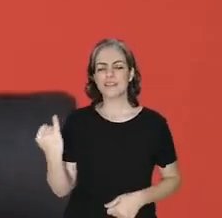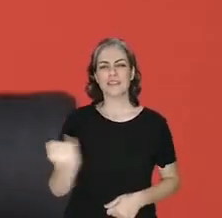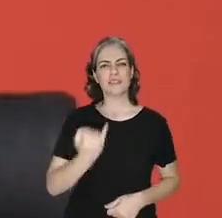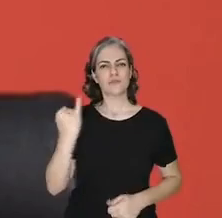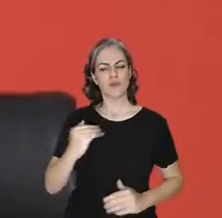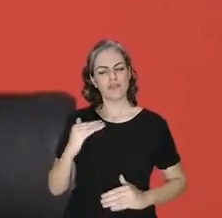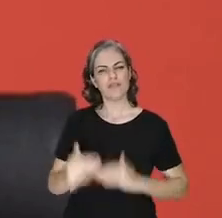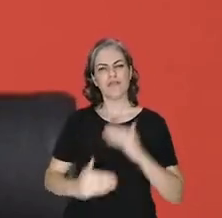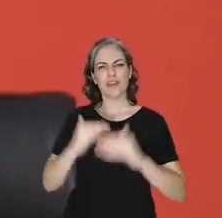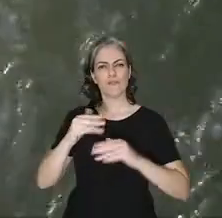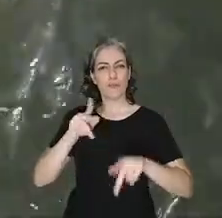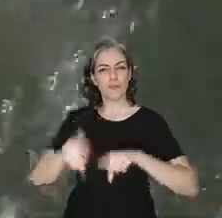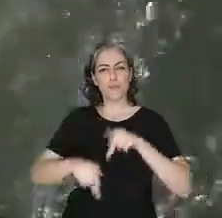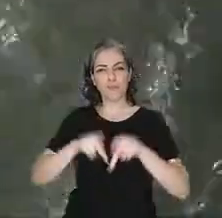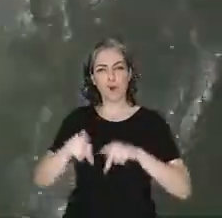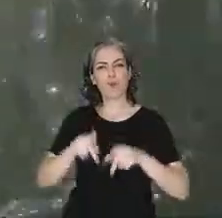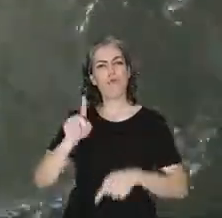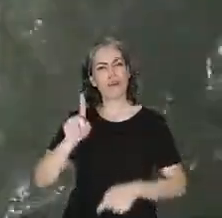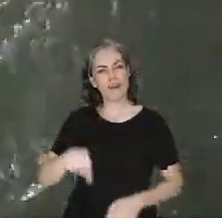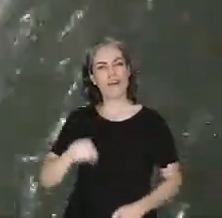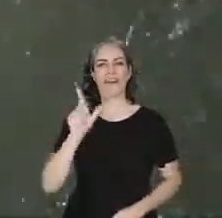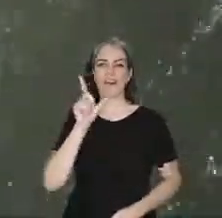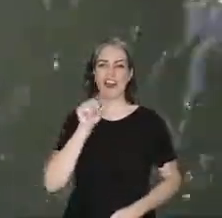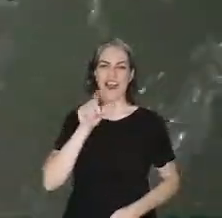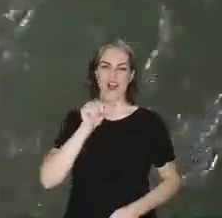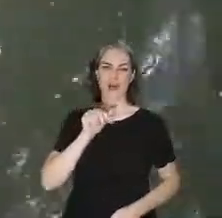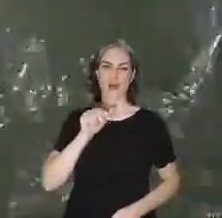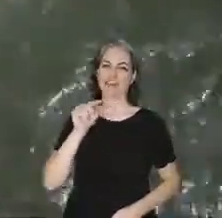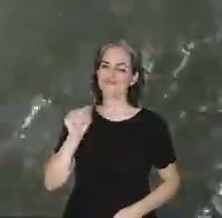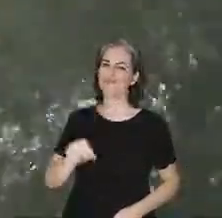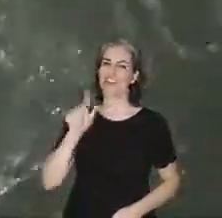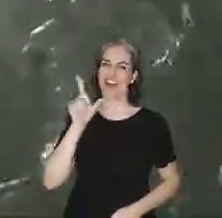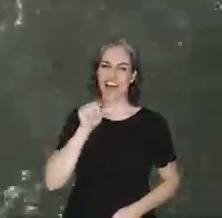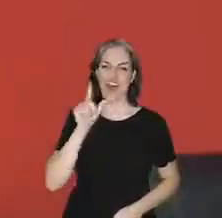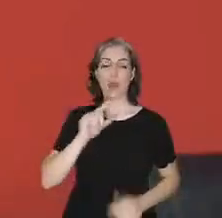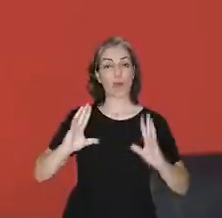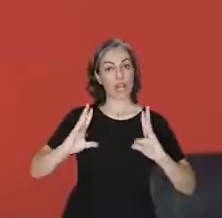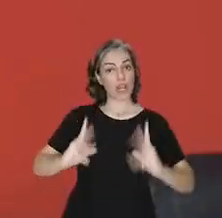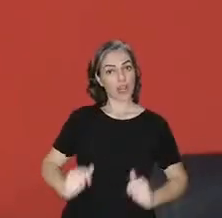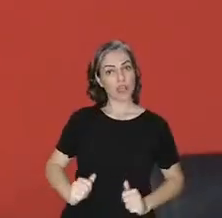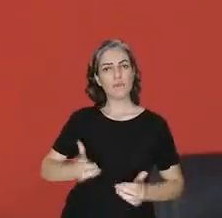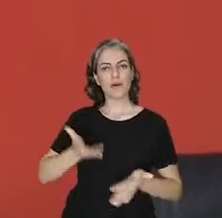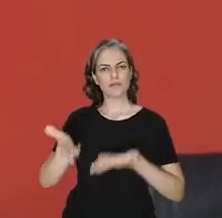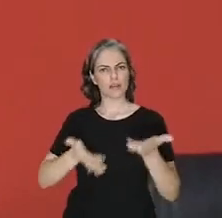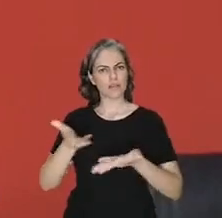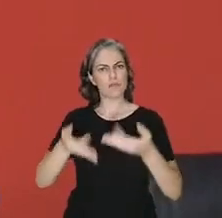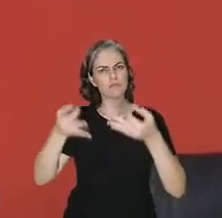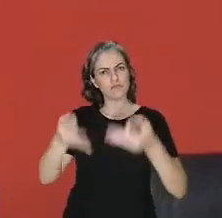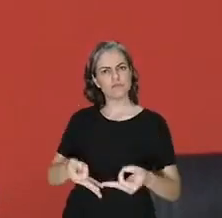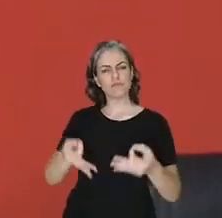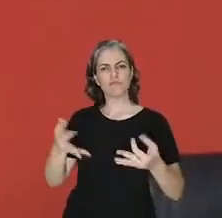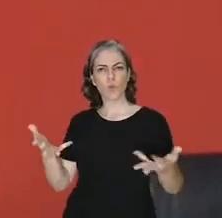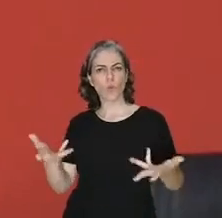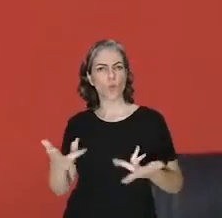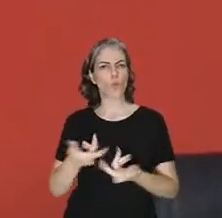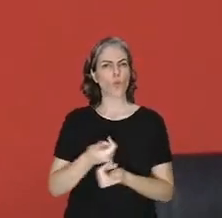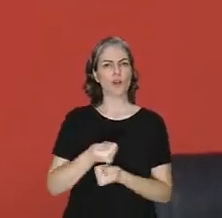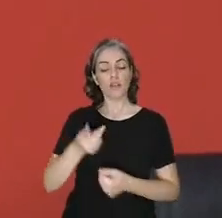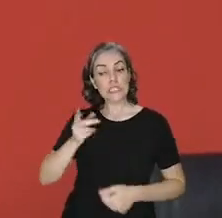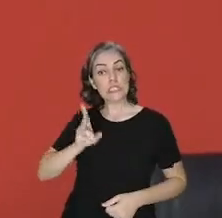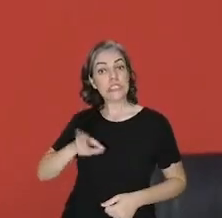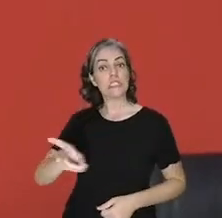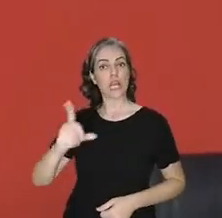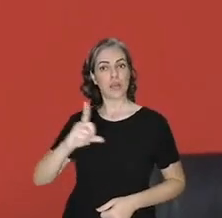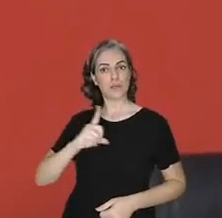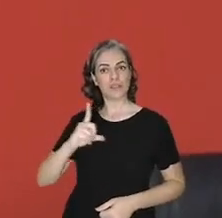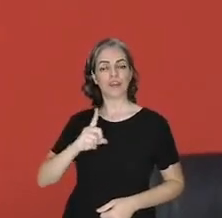de desenvolvimento de qualquer pouco é água água tratada a água de qualidade da água ou